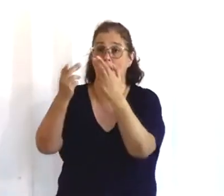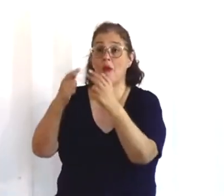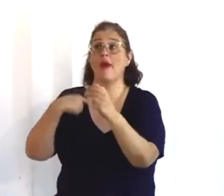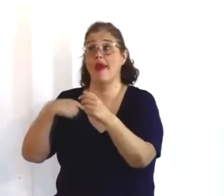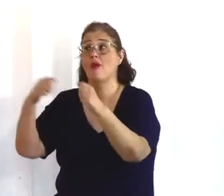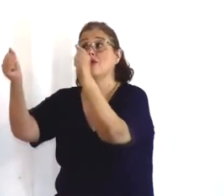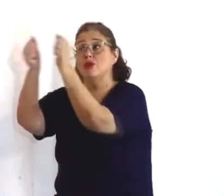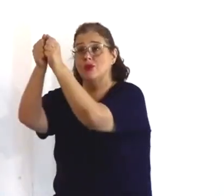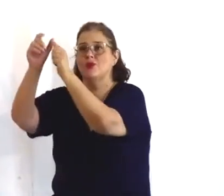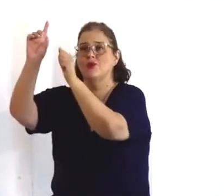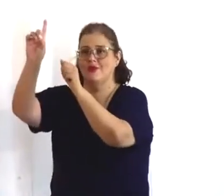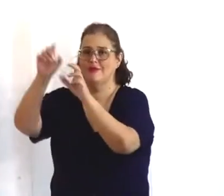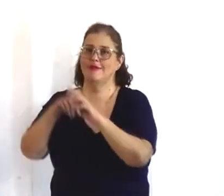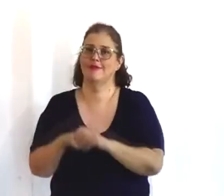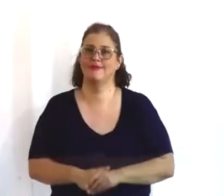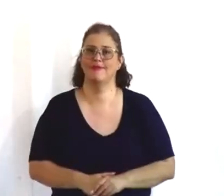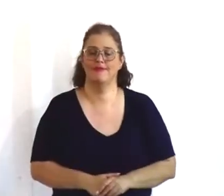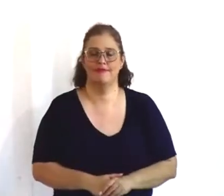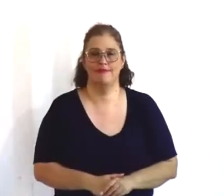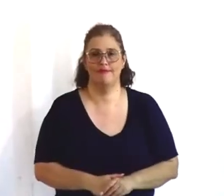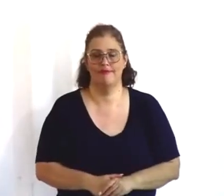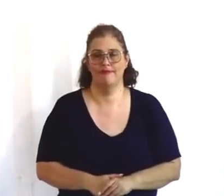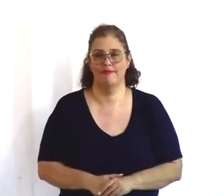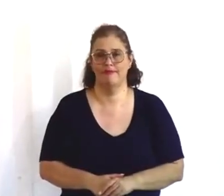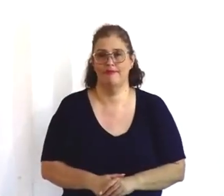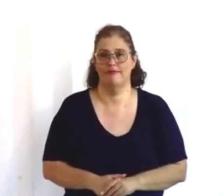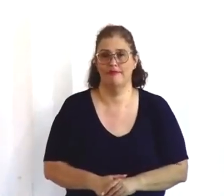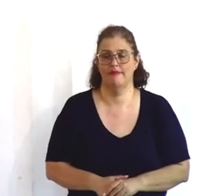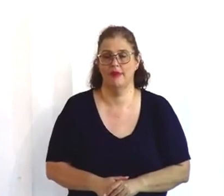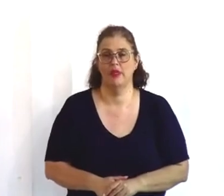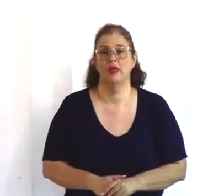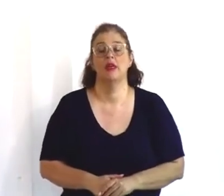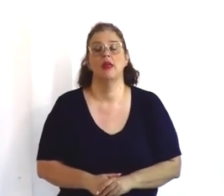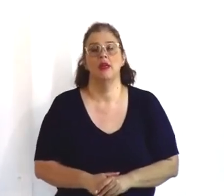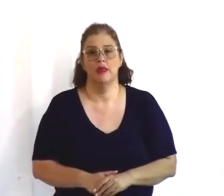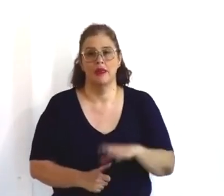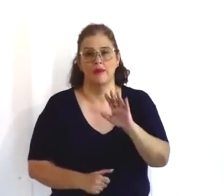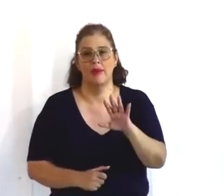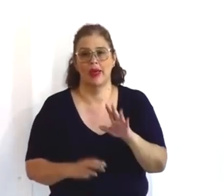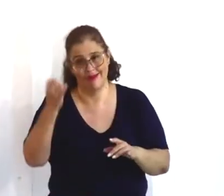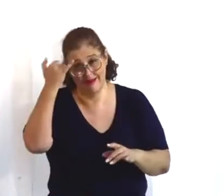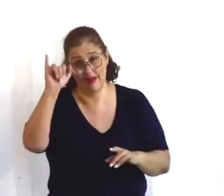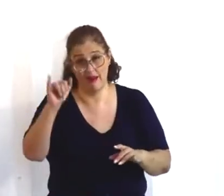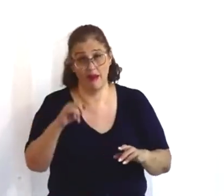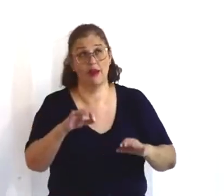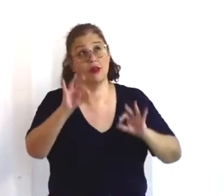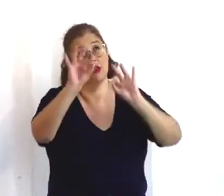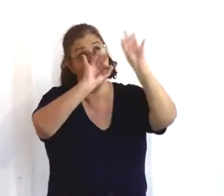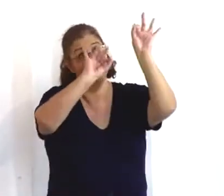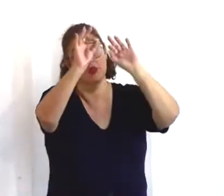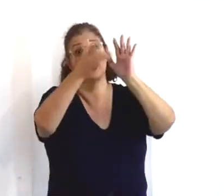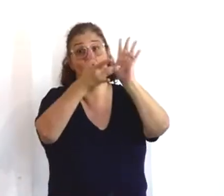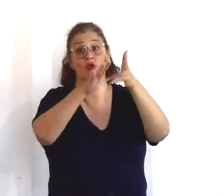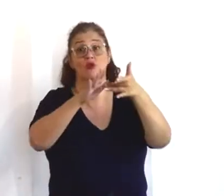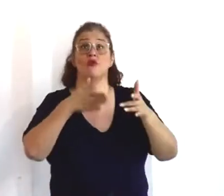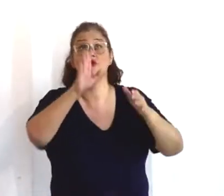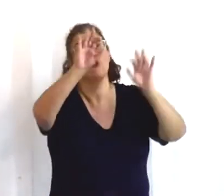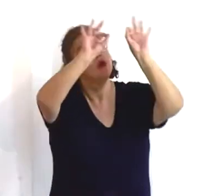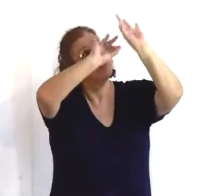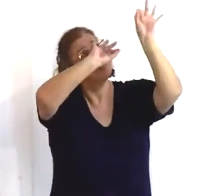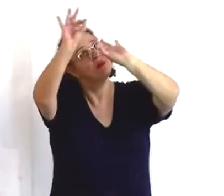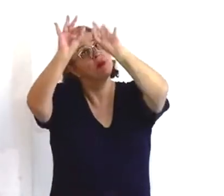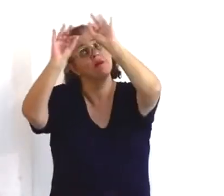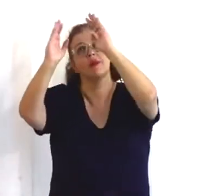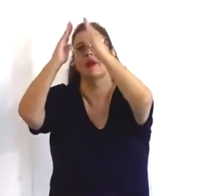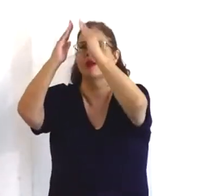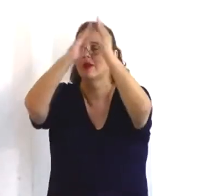estejam comigo. O Senhor Jesus foi preparar lugar, e vamos viver com Ele. Ele voltará para